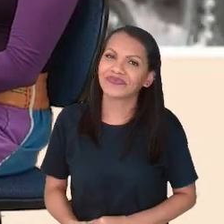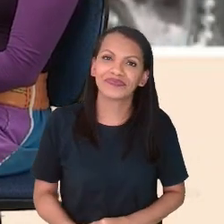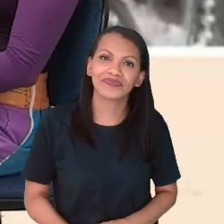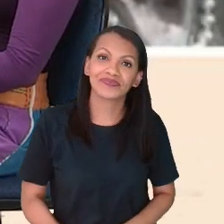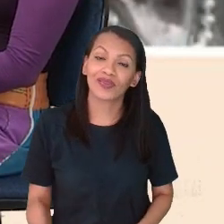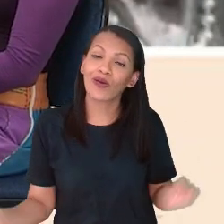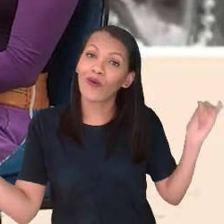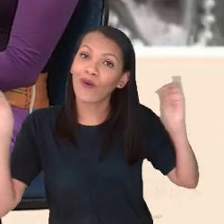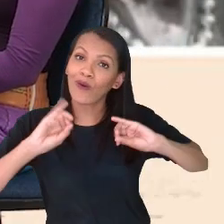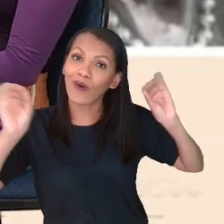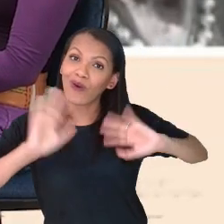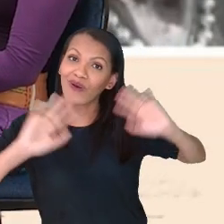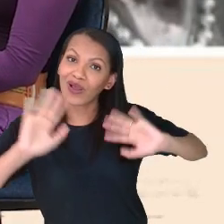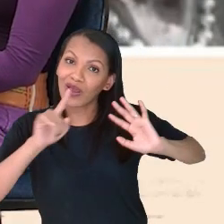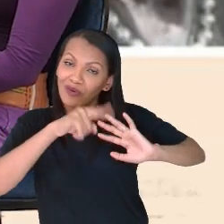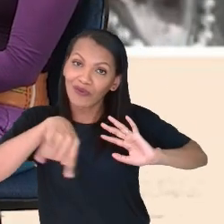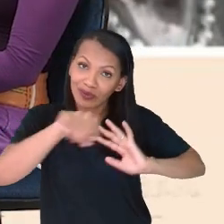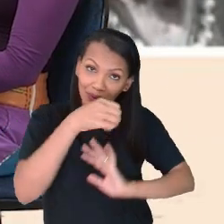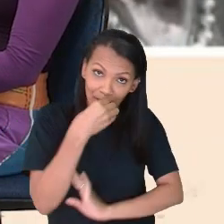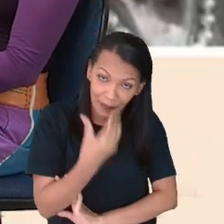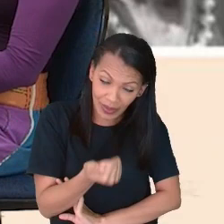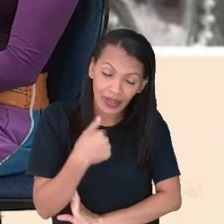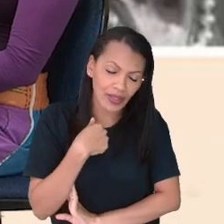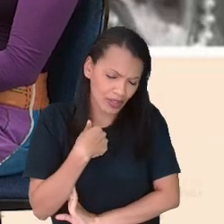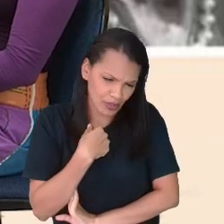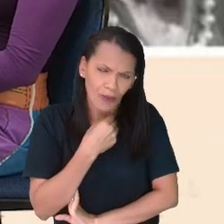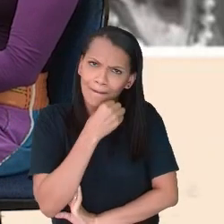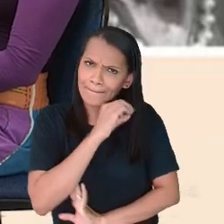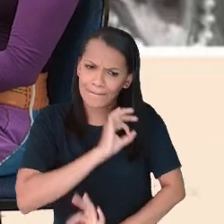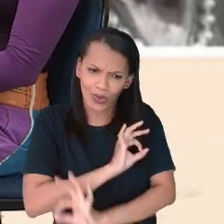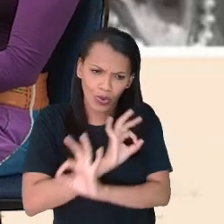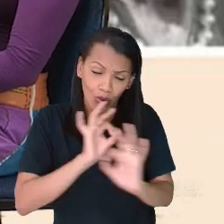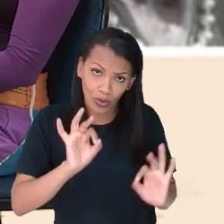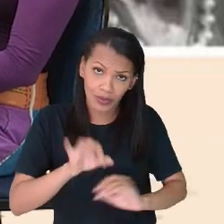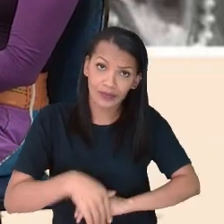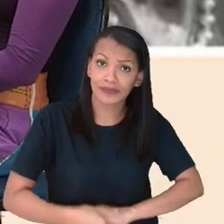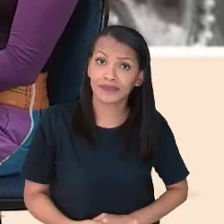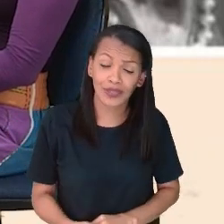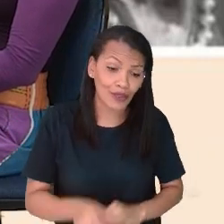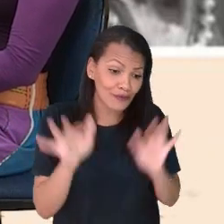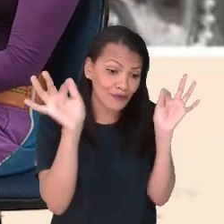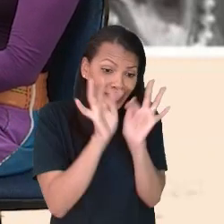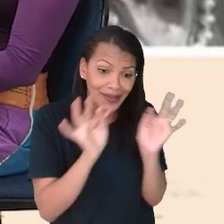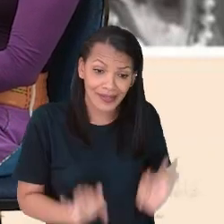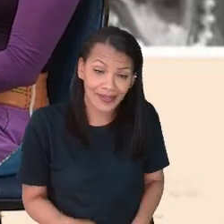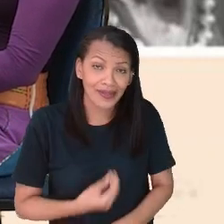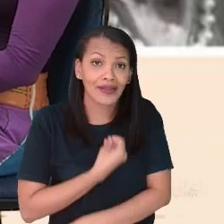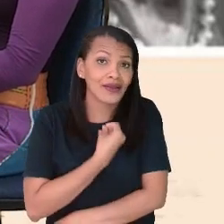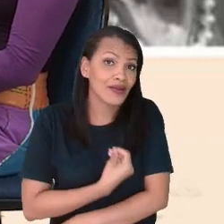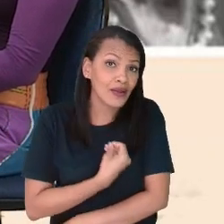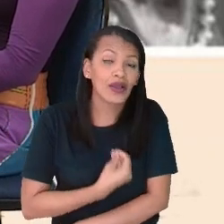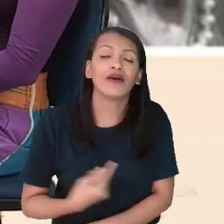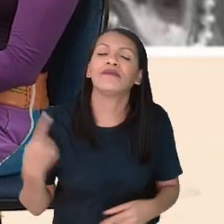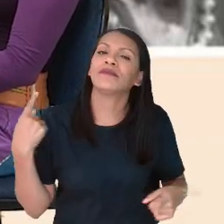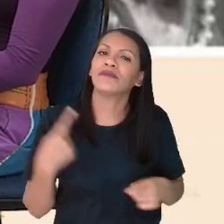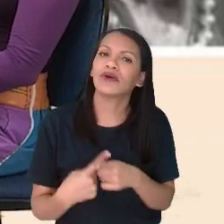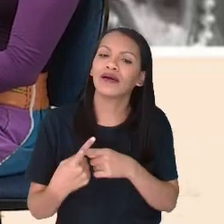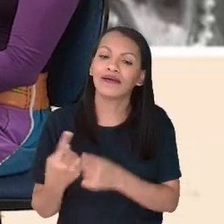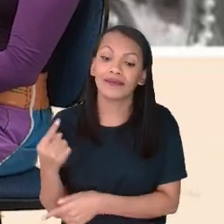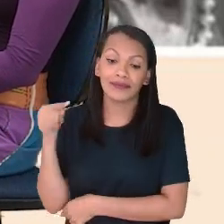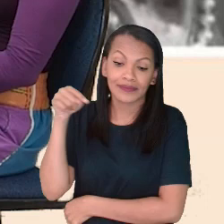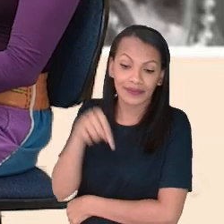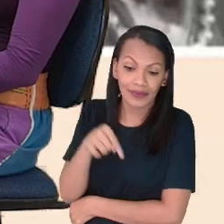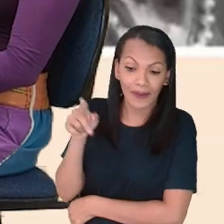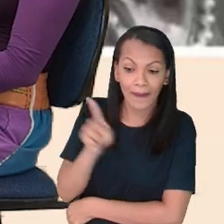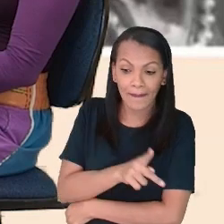Olá, pessoal, como é que vocês estão? Eu estou ótima, feliz da vida, porque estou aqui com